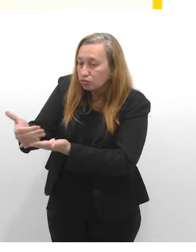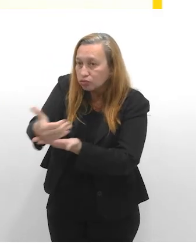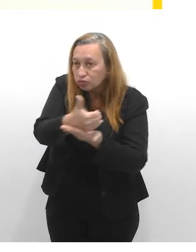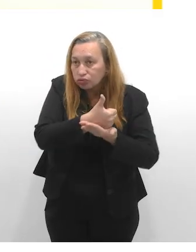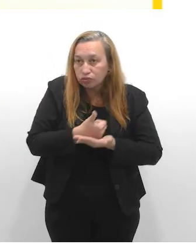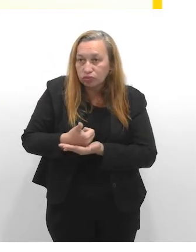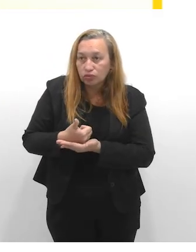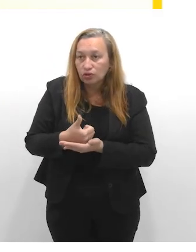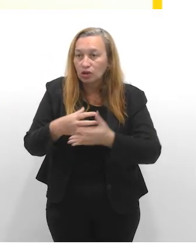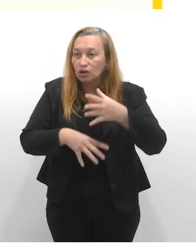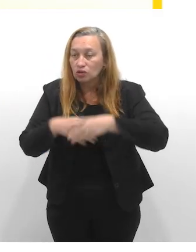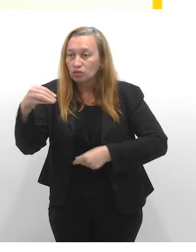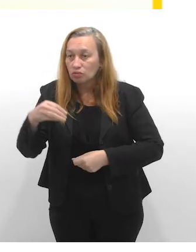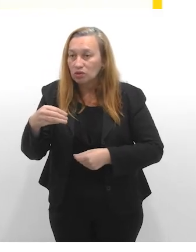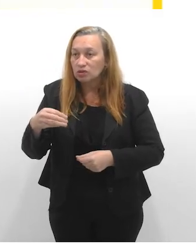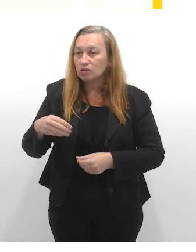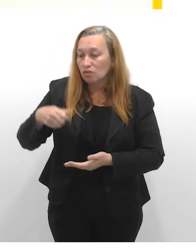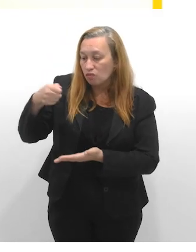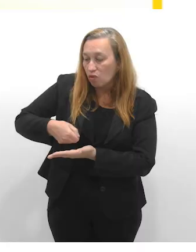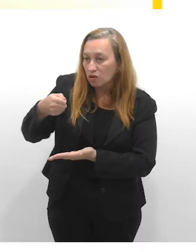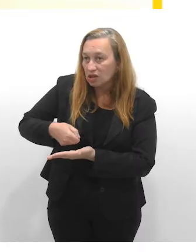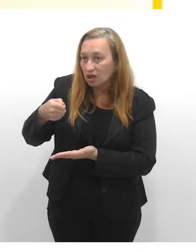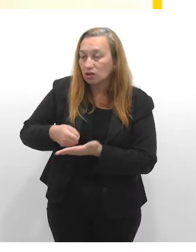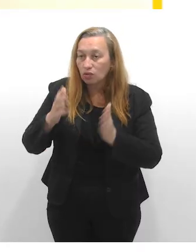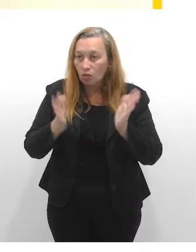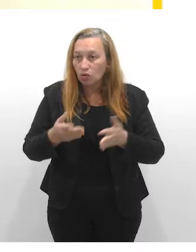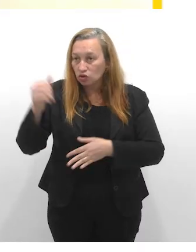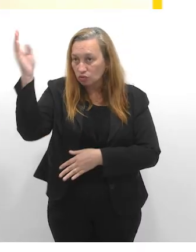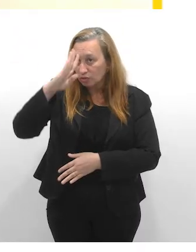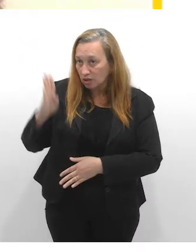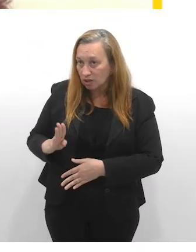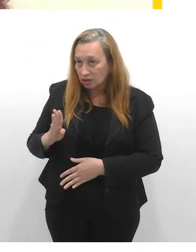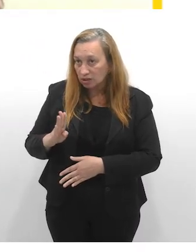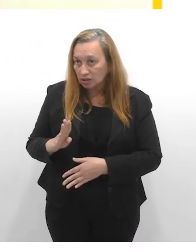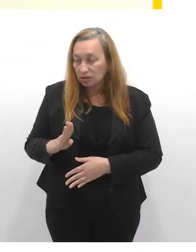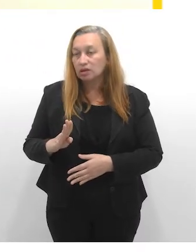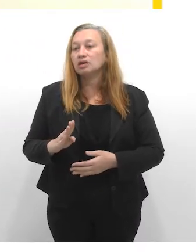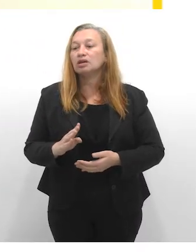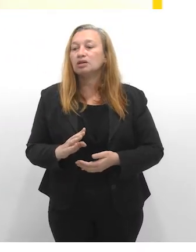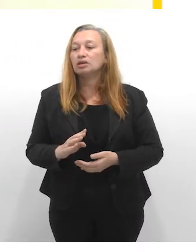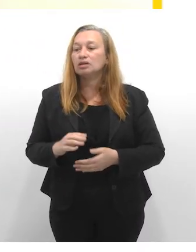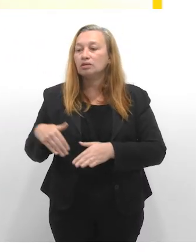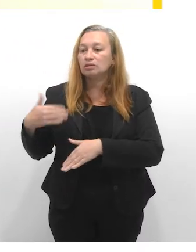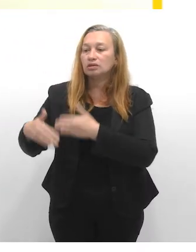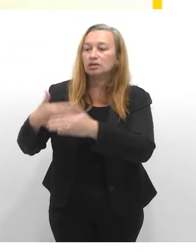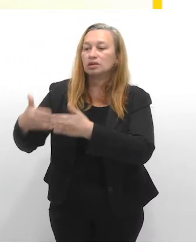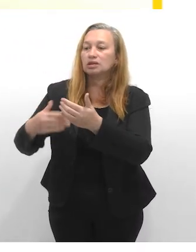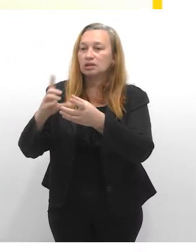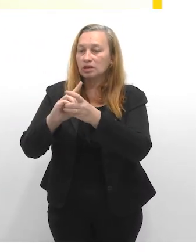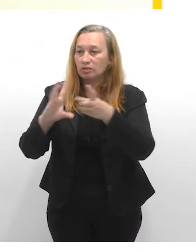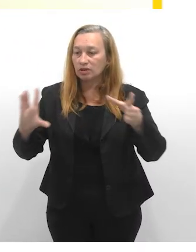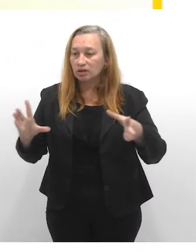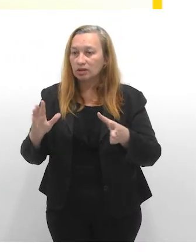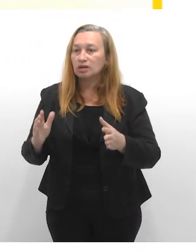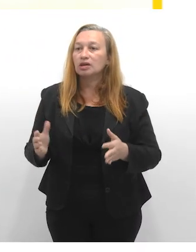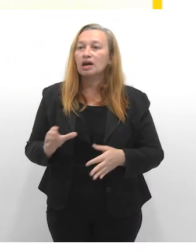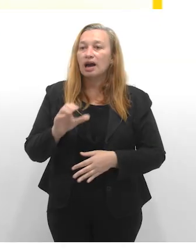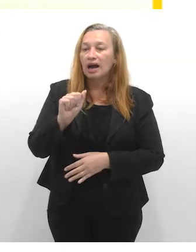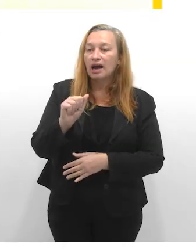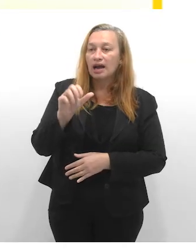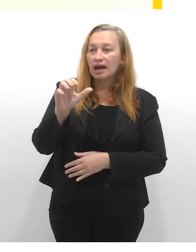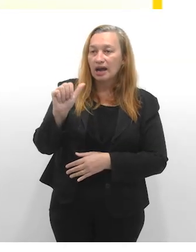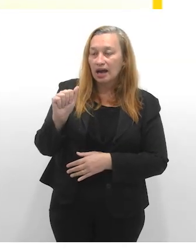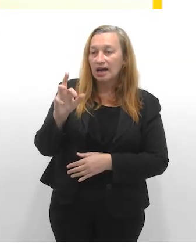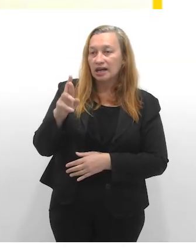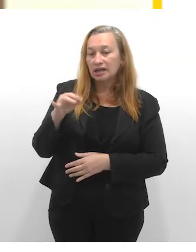do desaparecimento forçado hoje, né, no nosso Brasil, do processo de redemocratização para cá, e acho que o caso